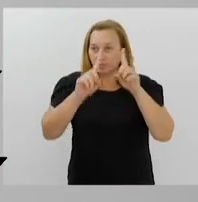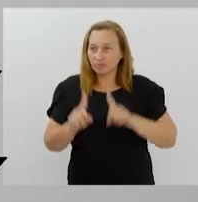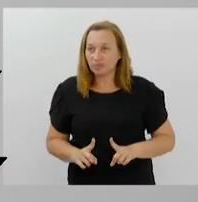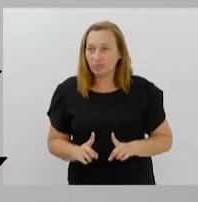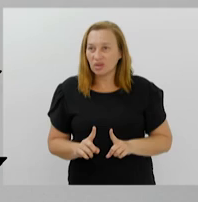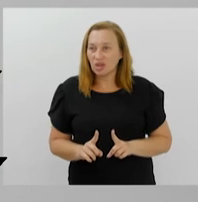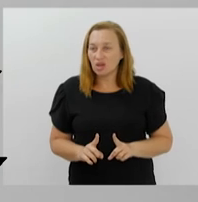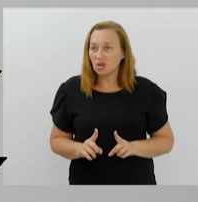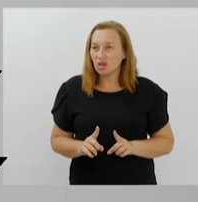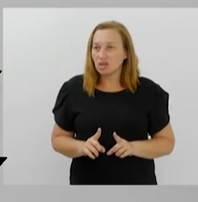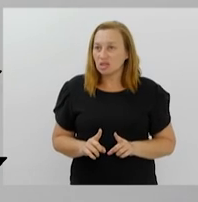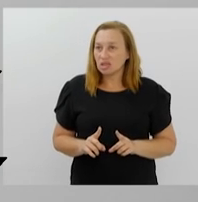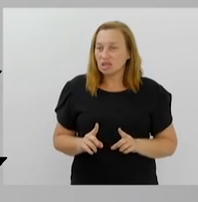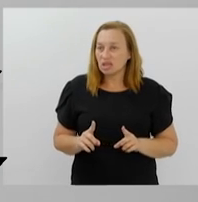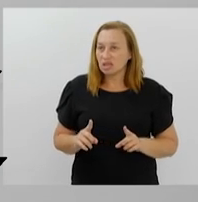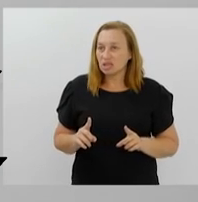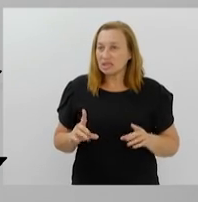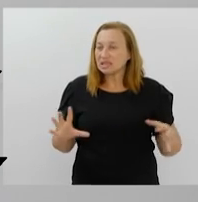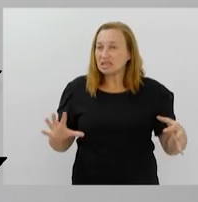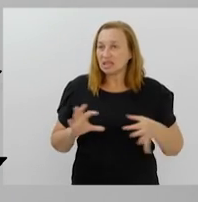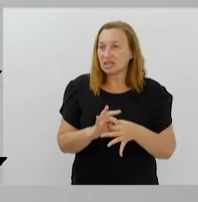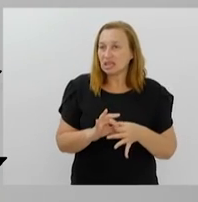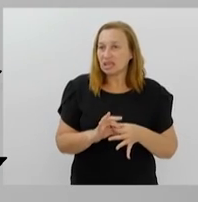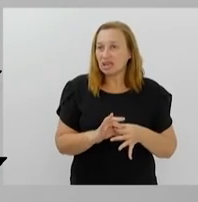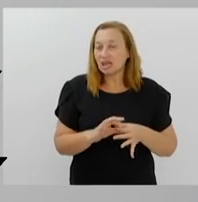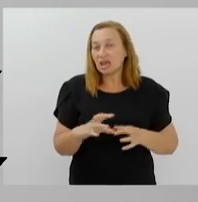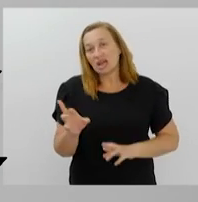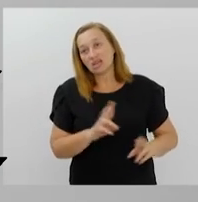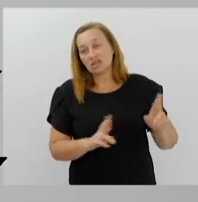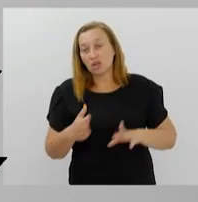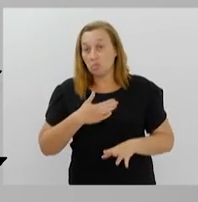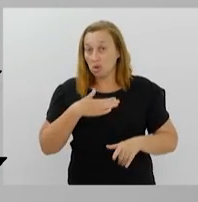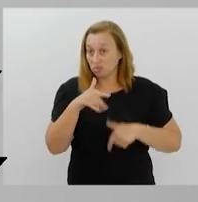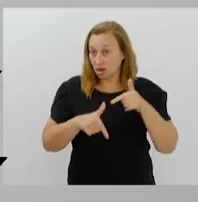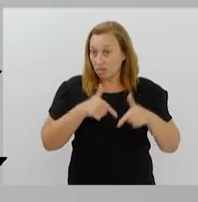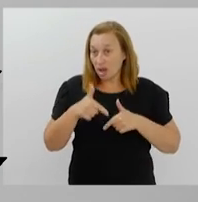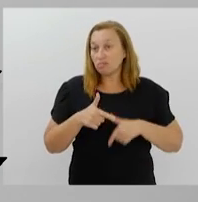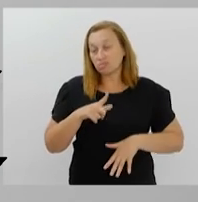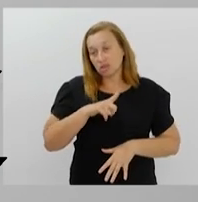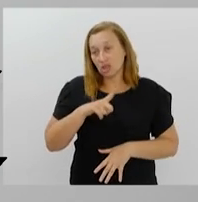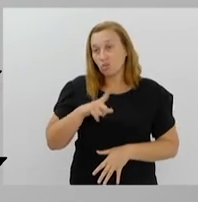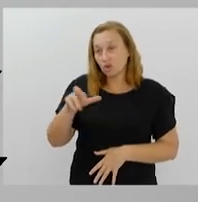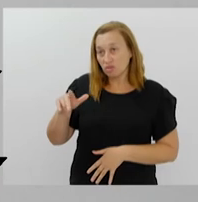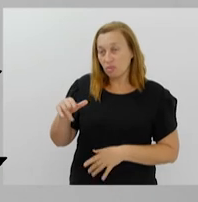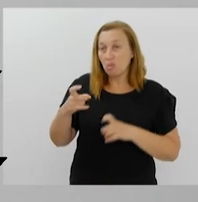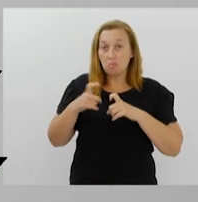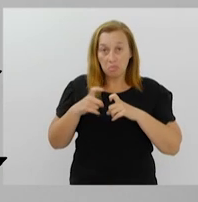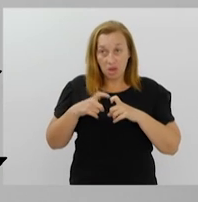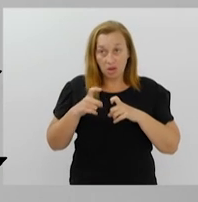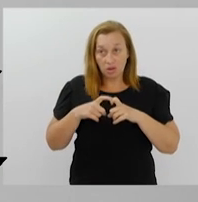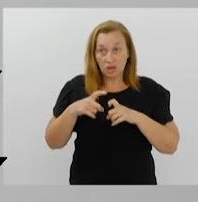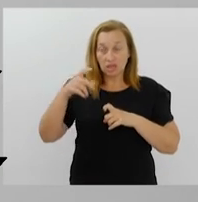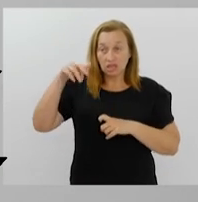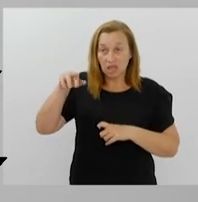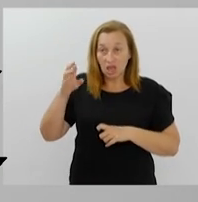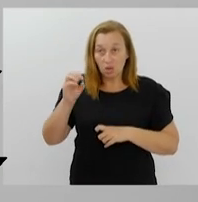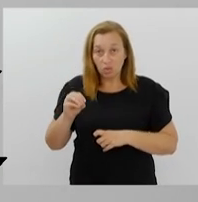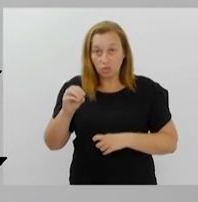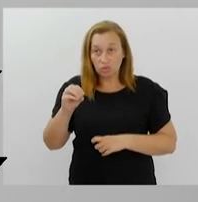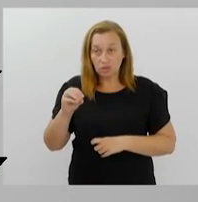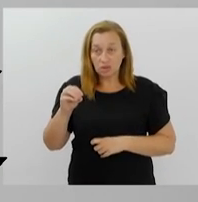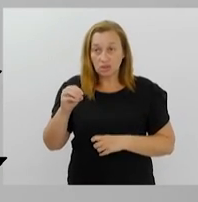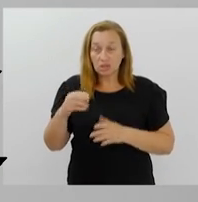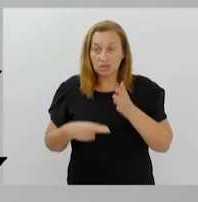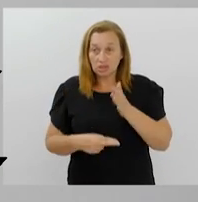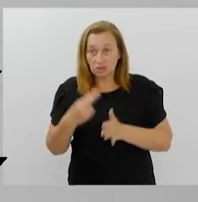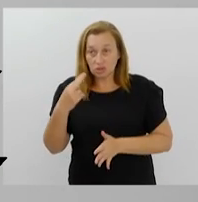causa diretamente relacionado ao meu mandato Eu tenho um irmão médico neurocirurgião que é Vereador aqui no Rio de Janeiro líder